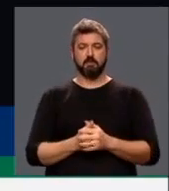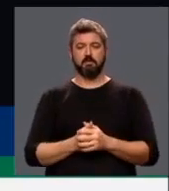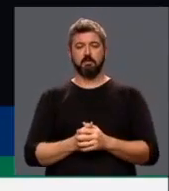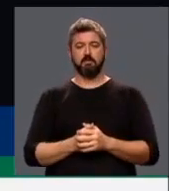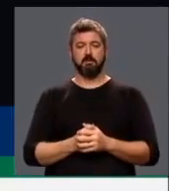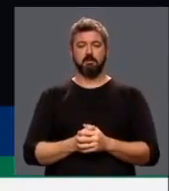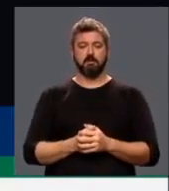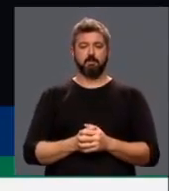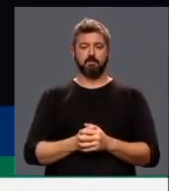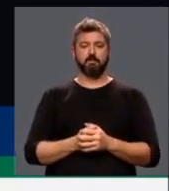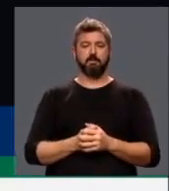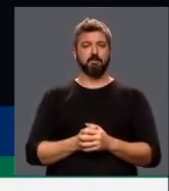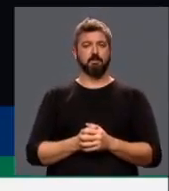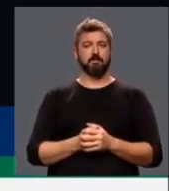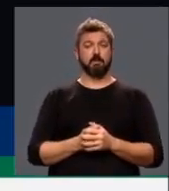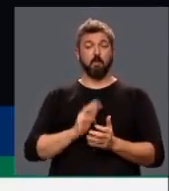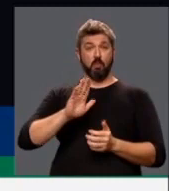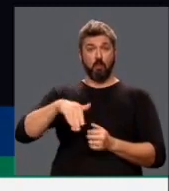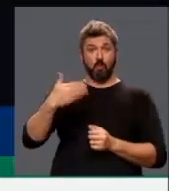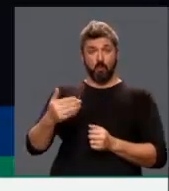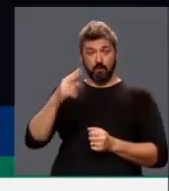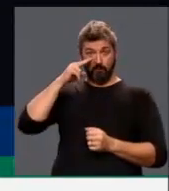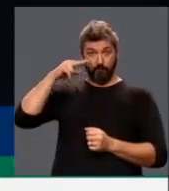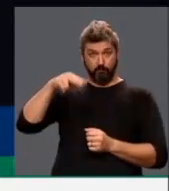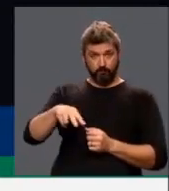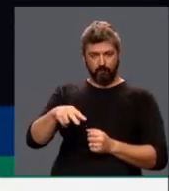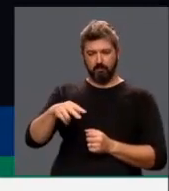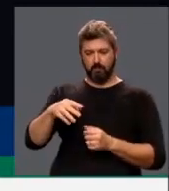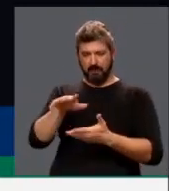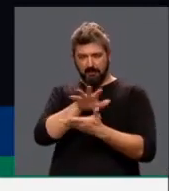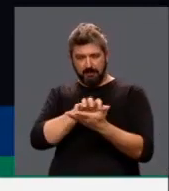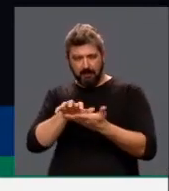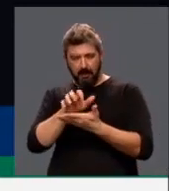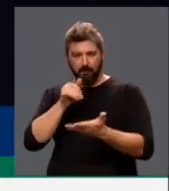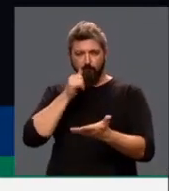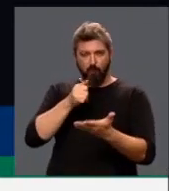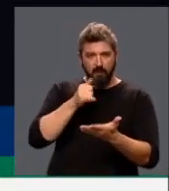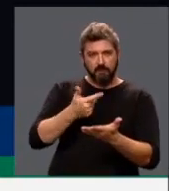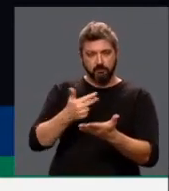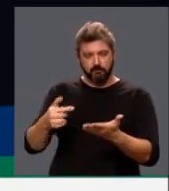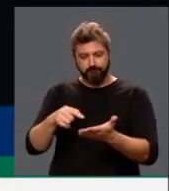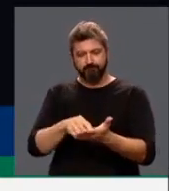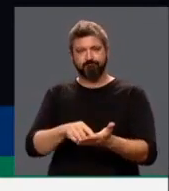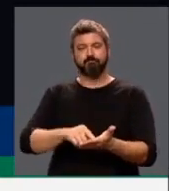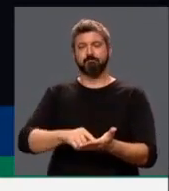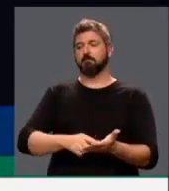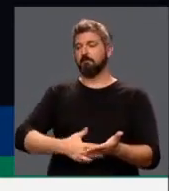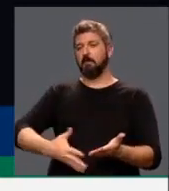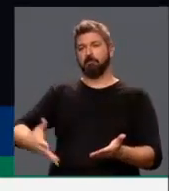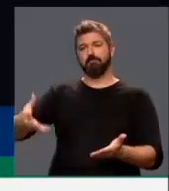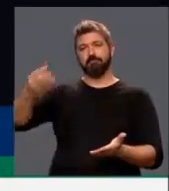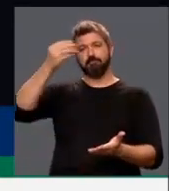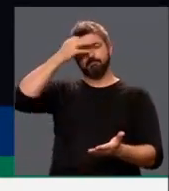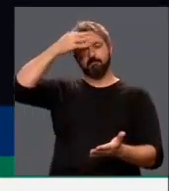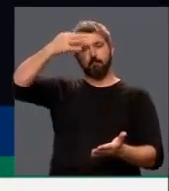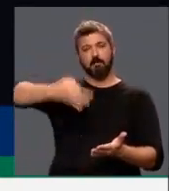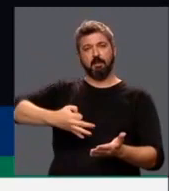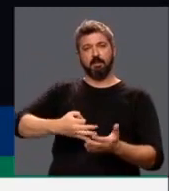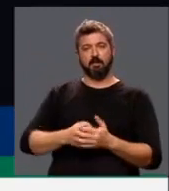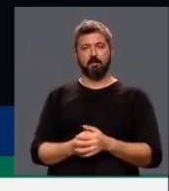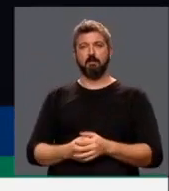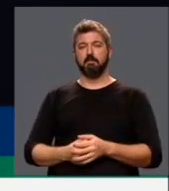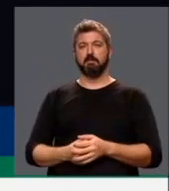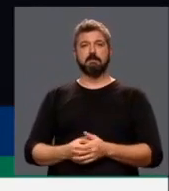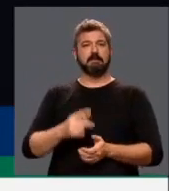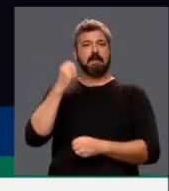da saúde da população negra, quando a gente percebe e acompanha os dados, é que a gente compreende a magnitude do que ainda